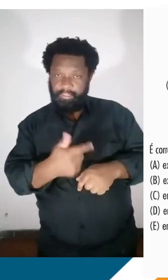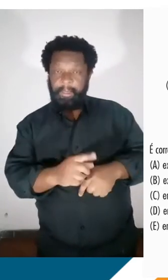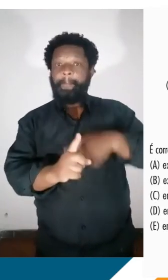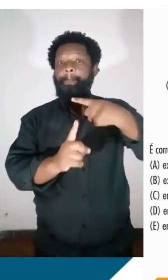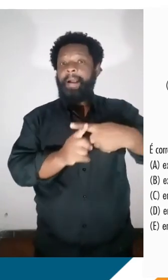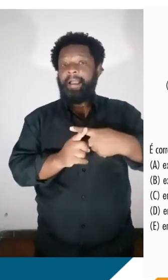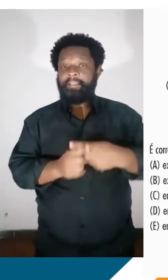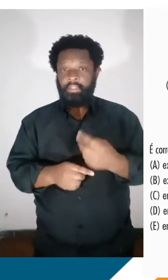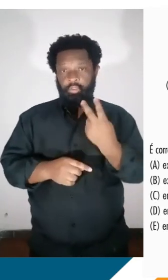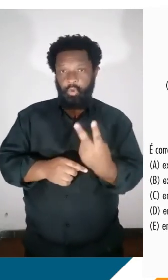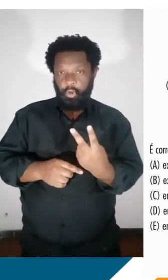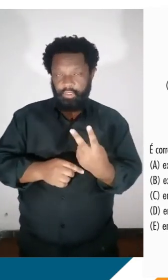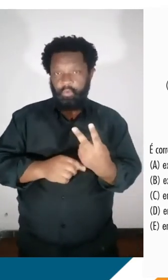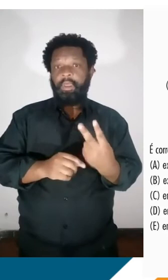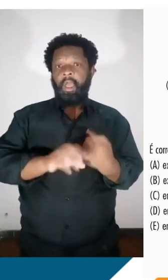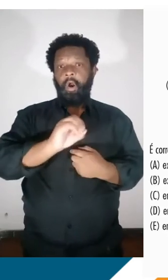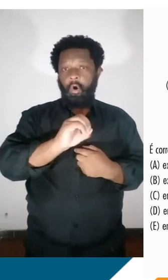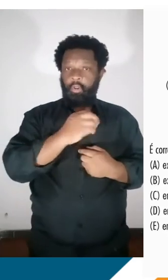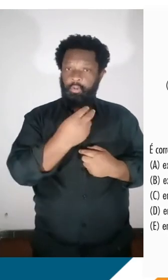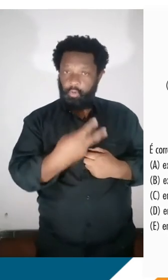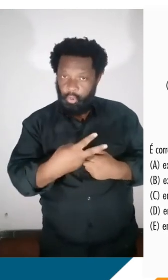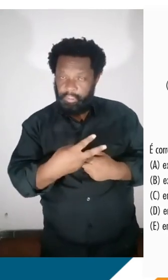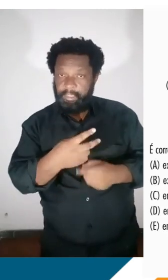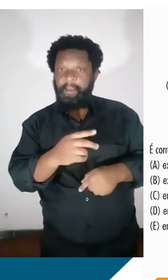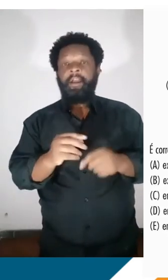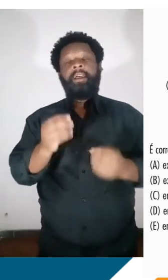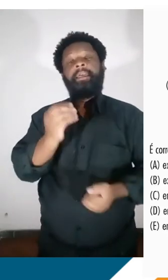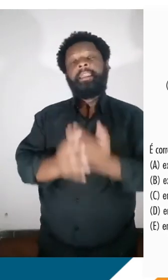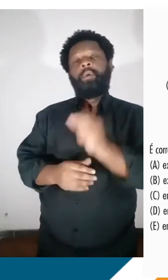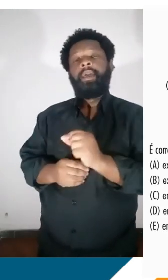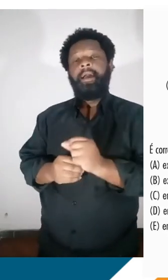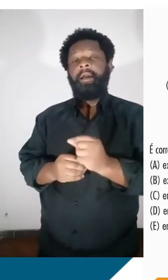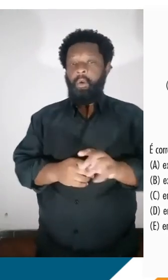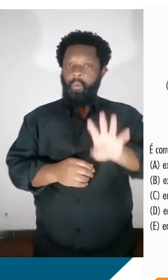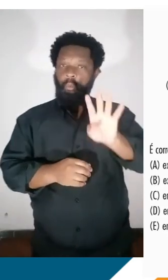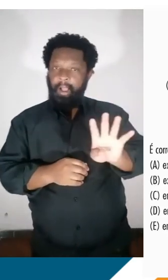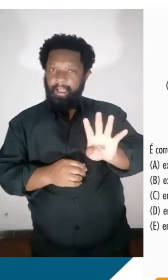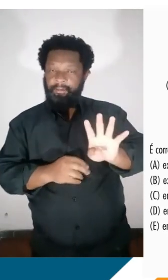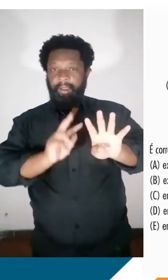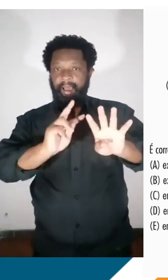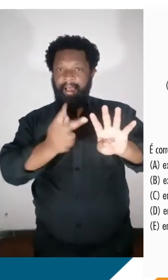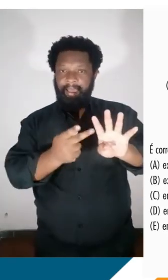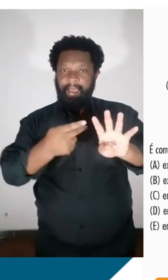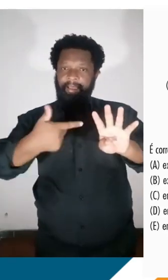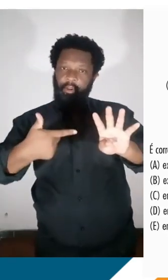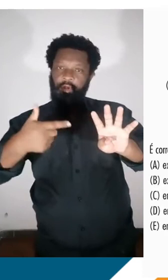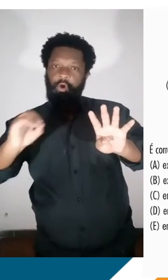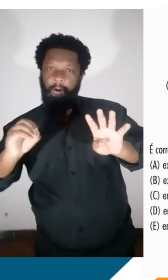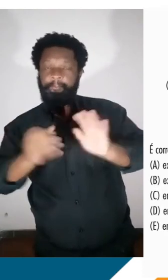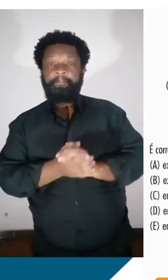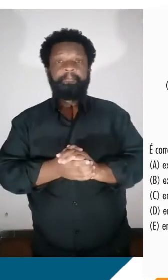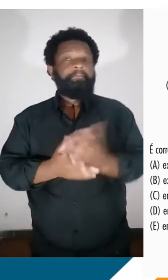mais 2O2, formando quem? Formando 4 H2O, não é isso? E o